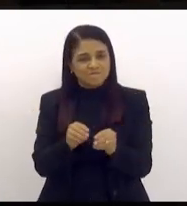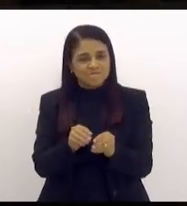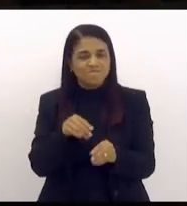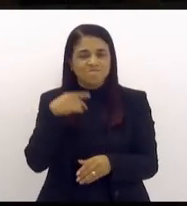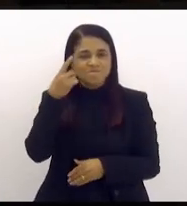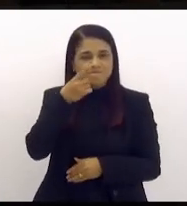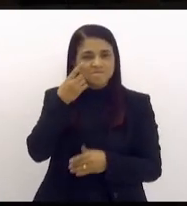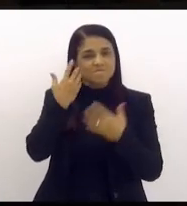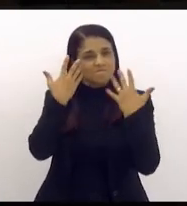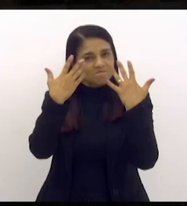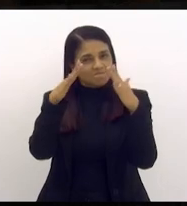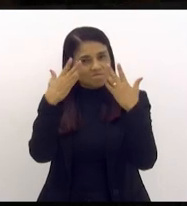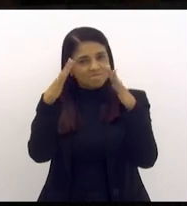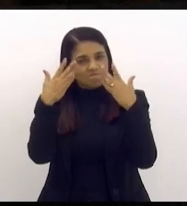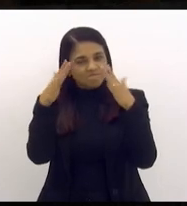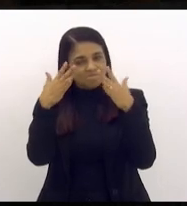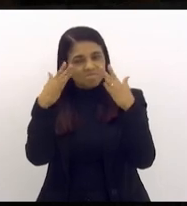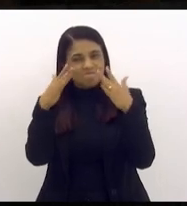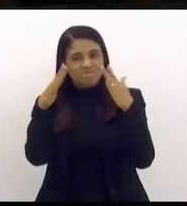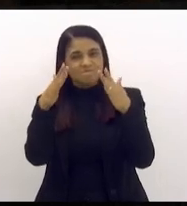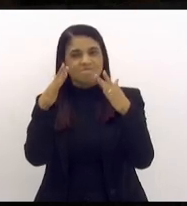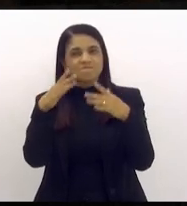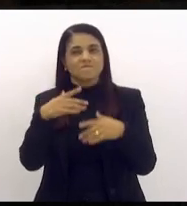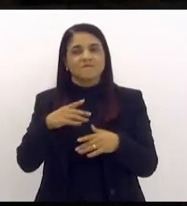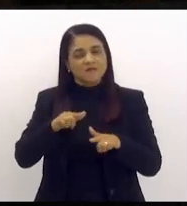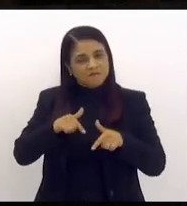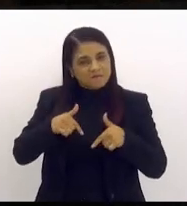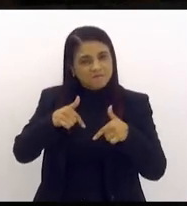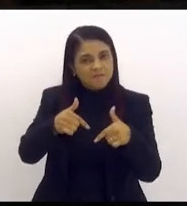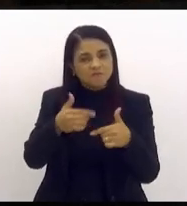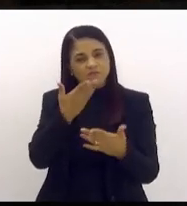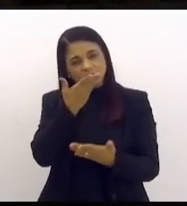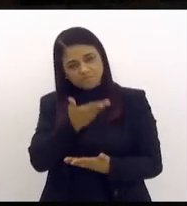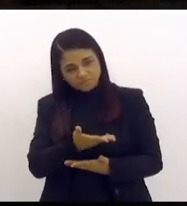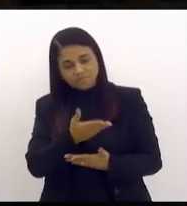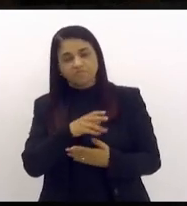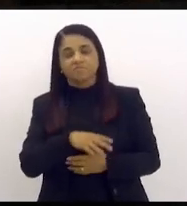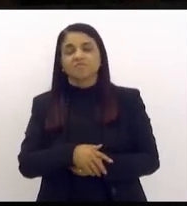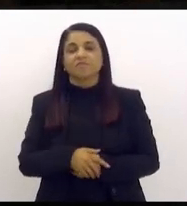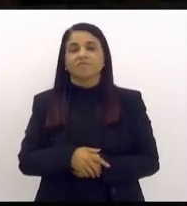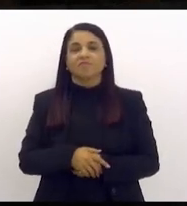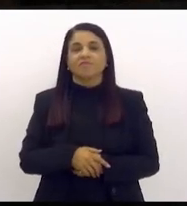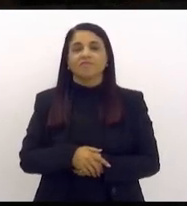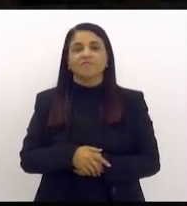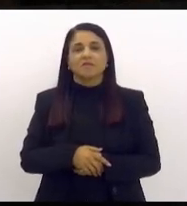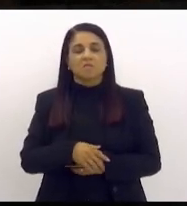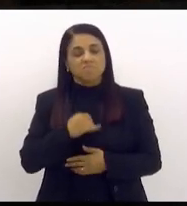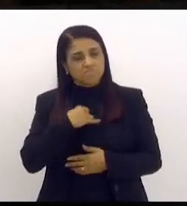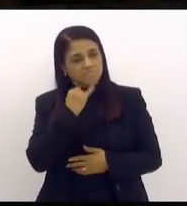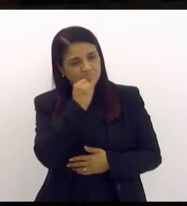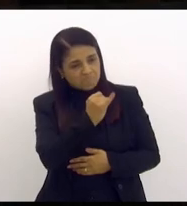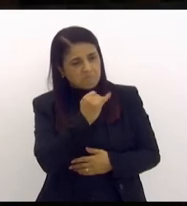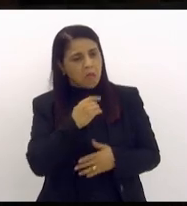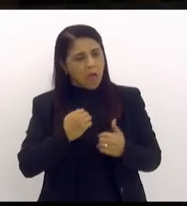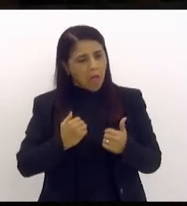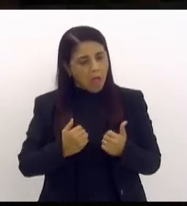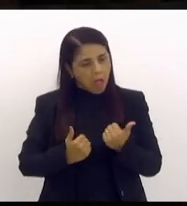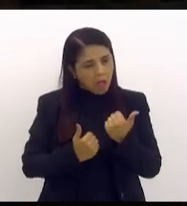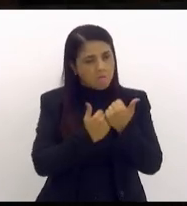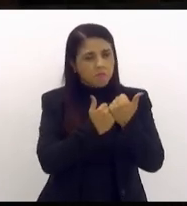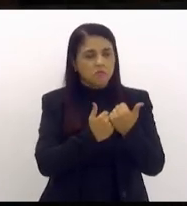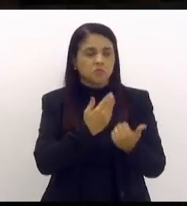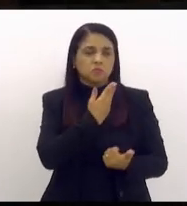vez parabenizando a a iniciativa de vossa excelência e dizer que vossa excelência pode contar com o apoio do governo do